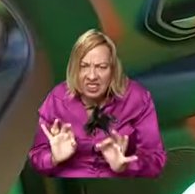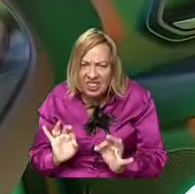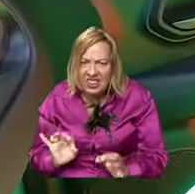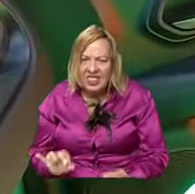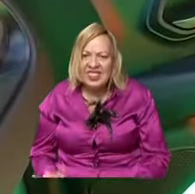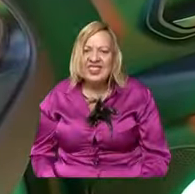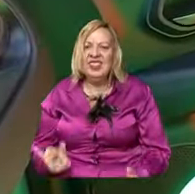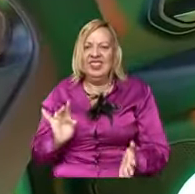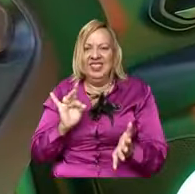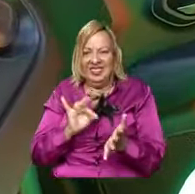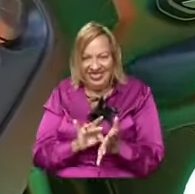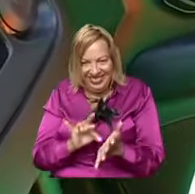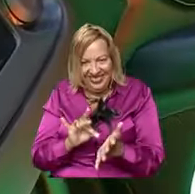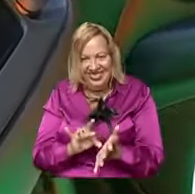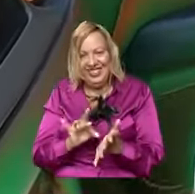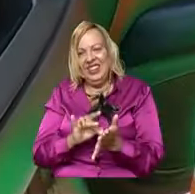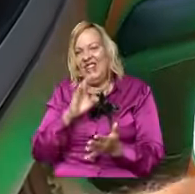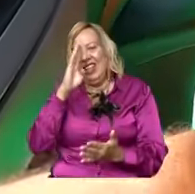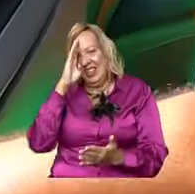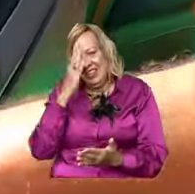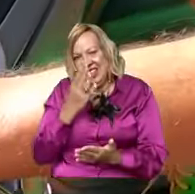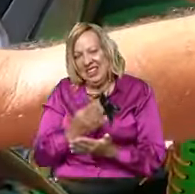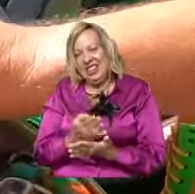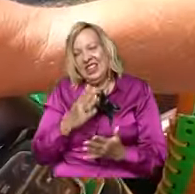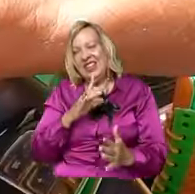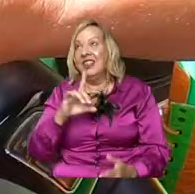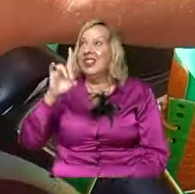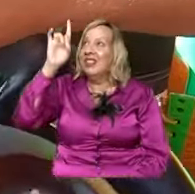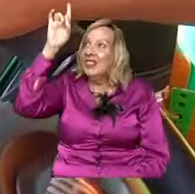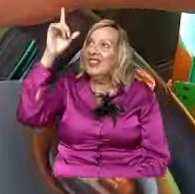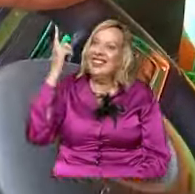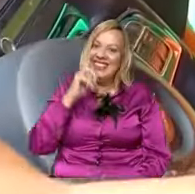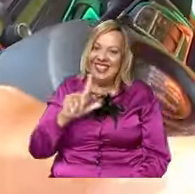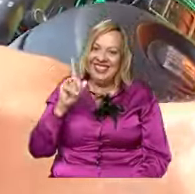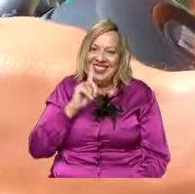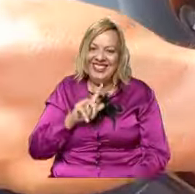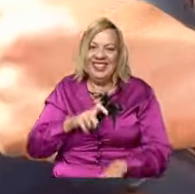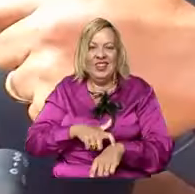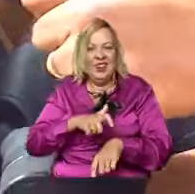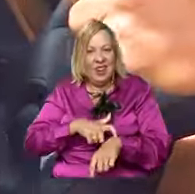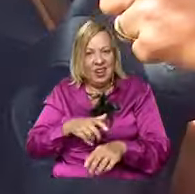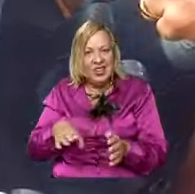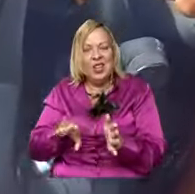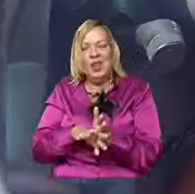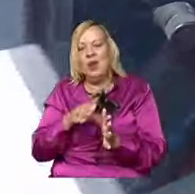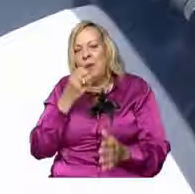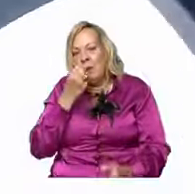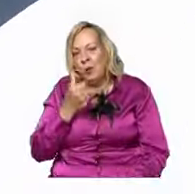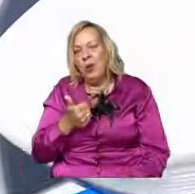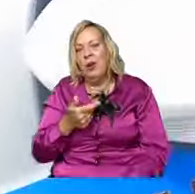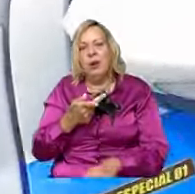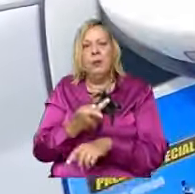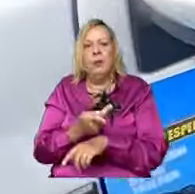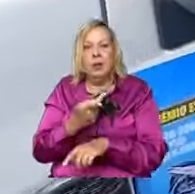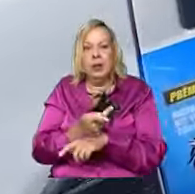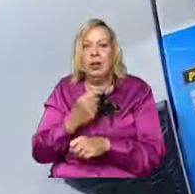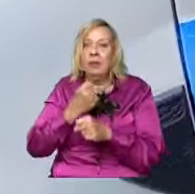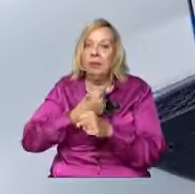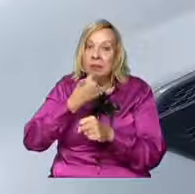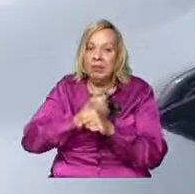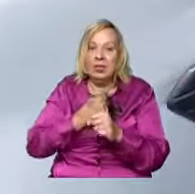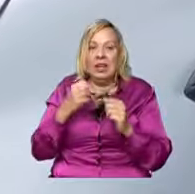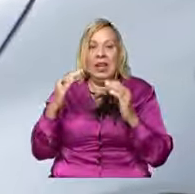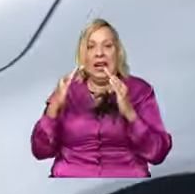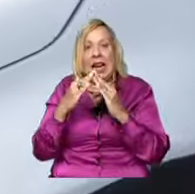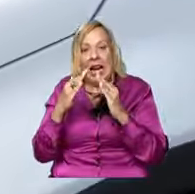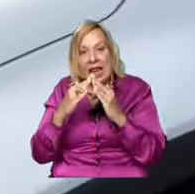de fato, verdade, acredite. Graças a Deus, fui contemplado. Chegou em uma boa hora para mim. O prêmio, eu vou terminar a reforma da minha casa,